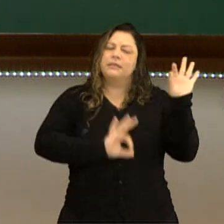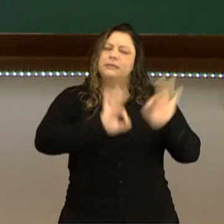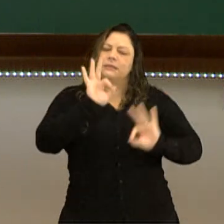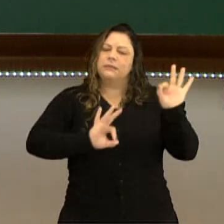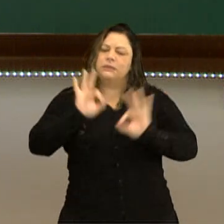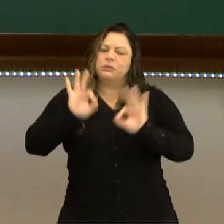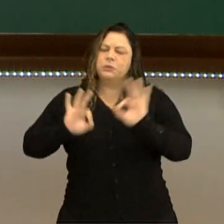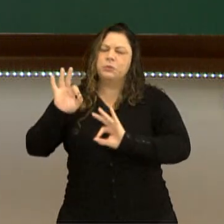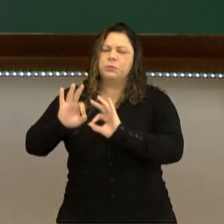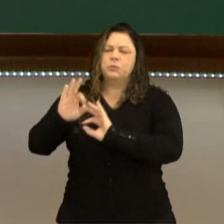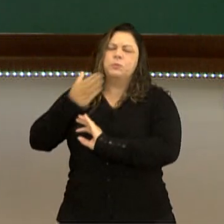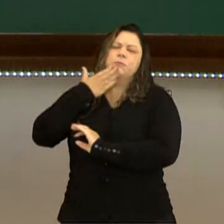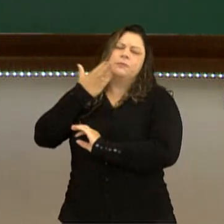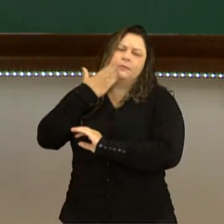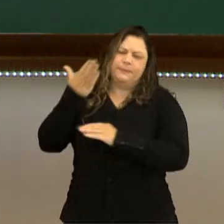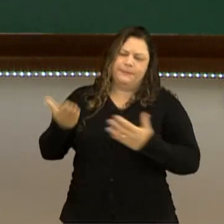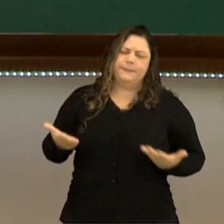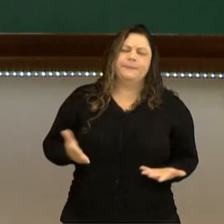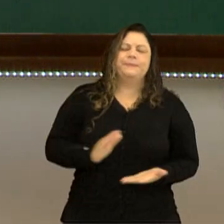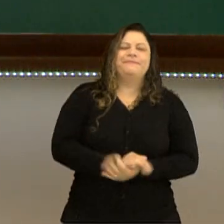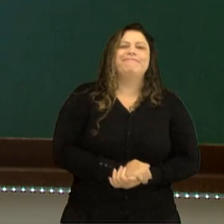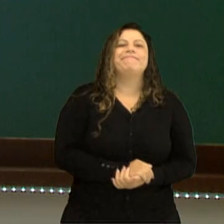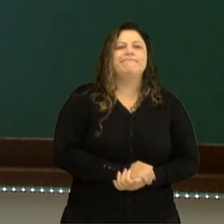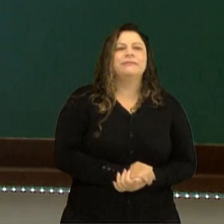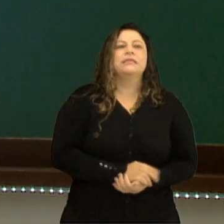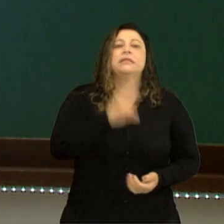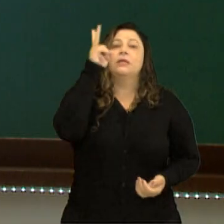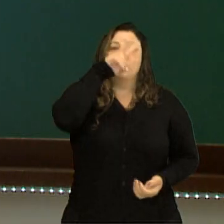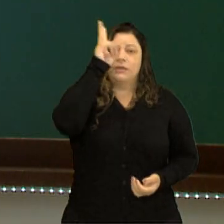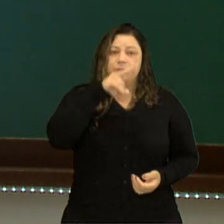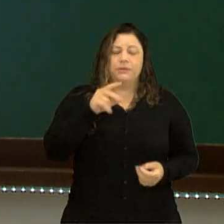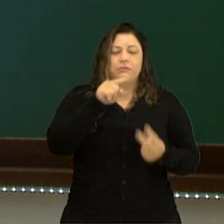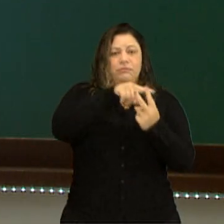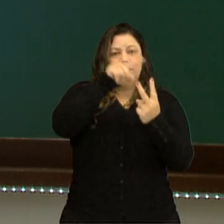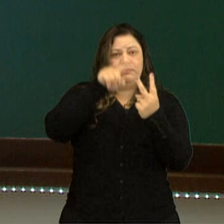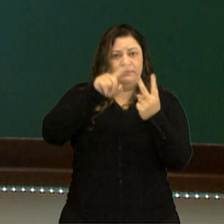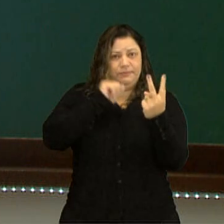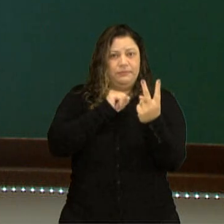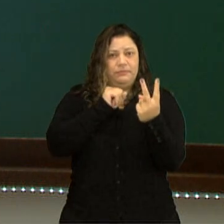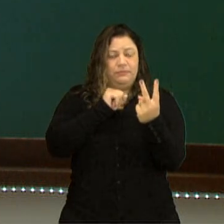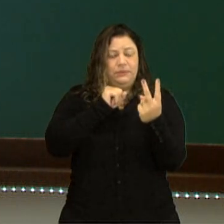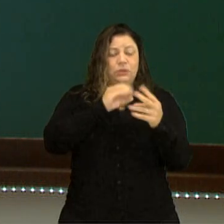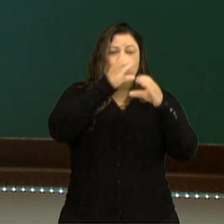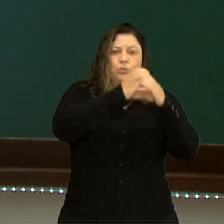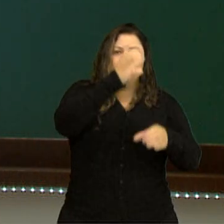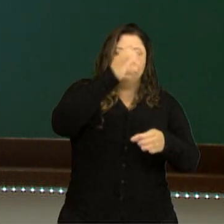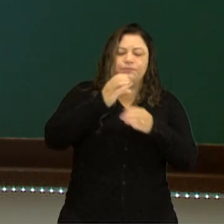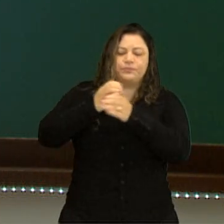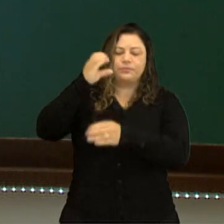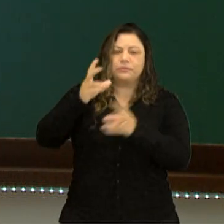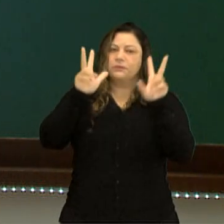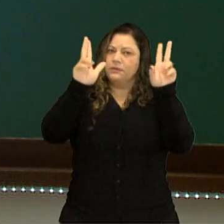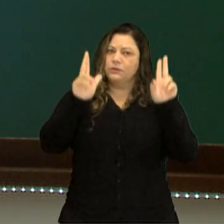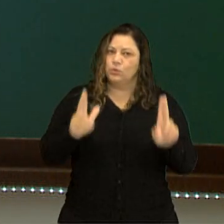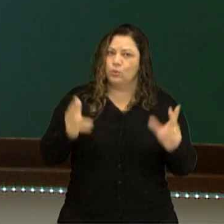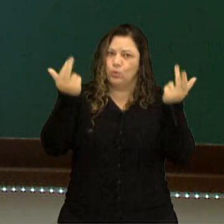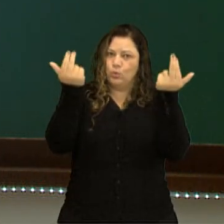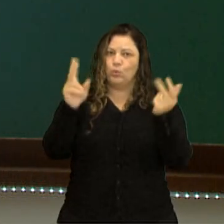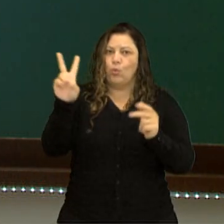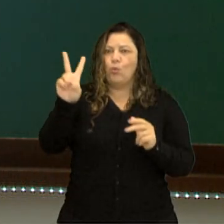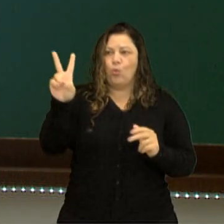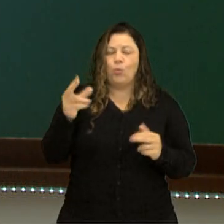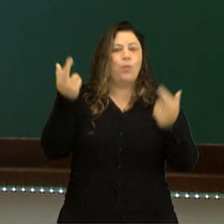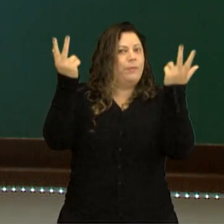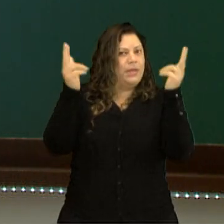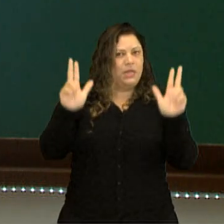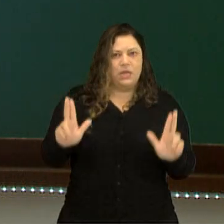muito mais fácil a resolução. Então, aqui, relembrando, nós temos dois cilindros, os dois cilindros têm o mesmo volume. E os dados que são dados